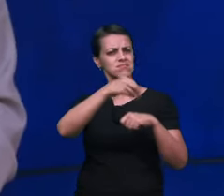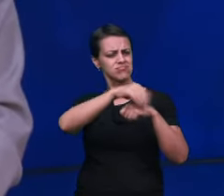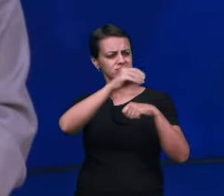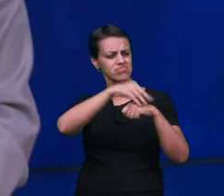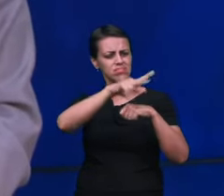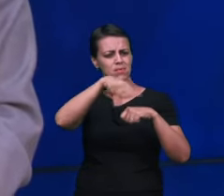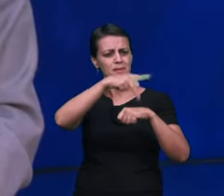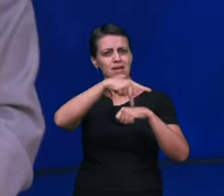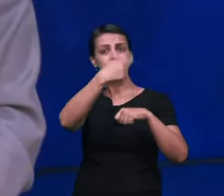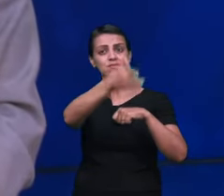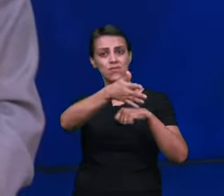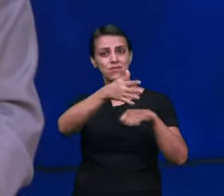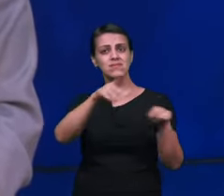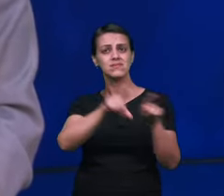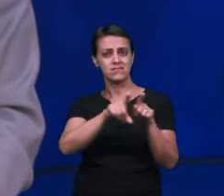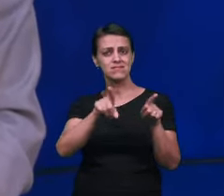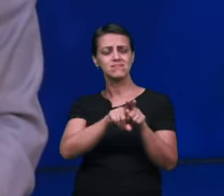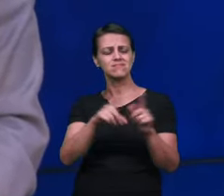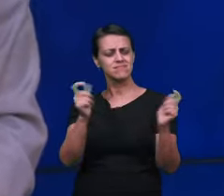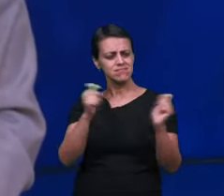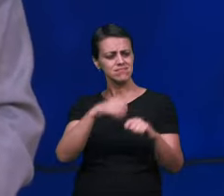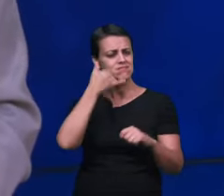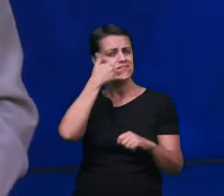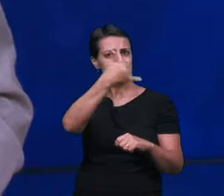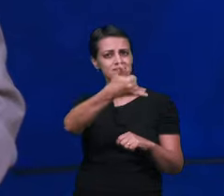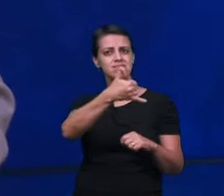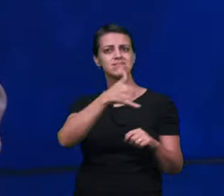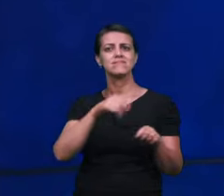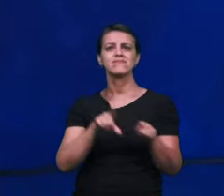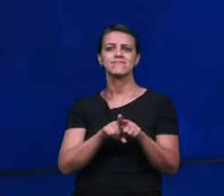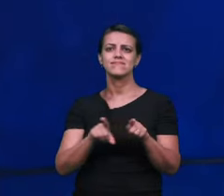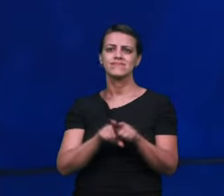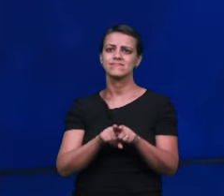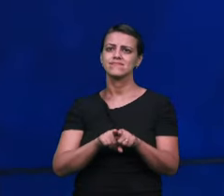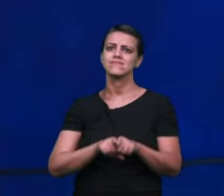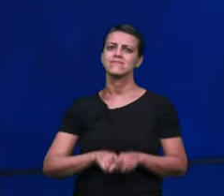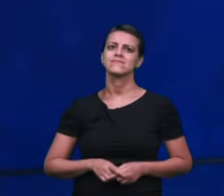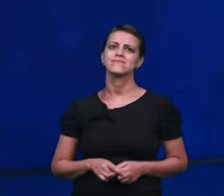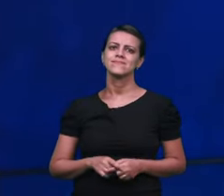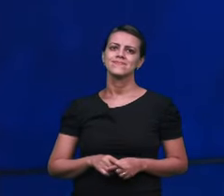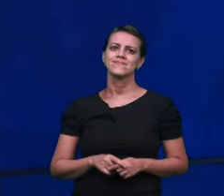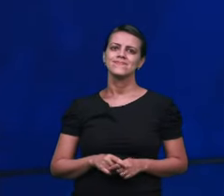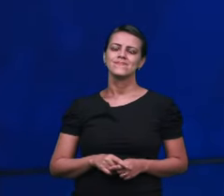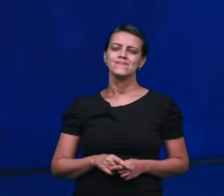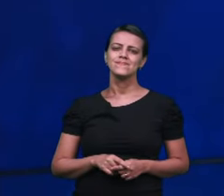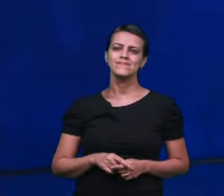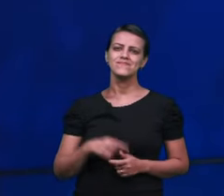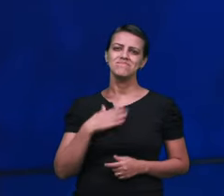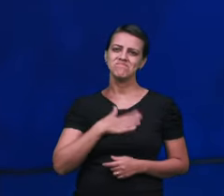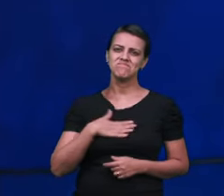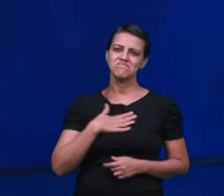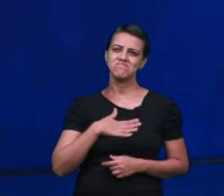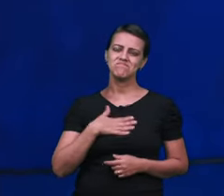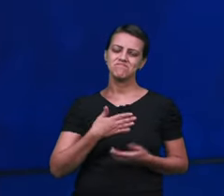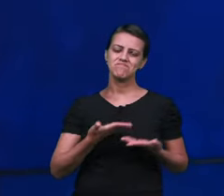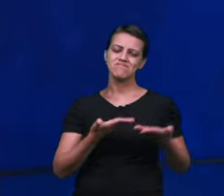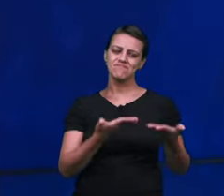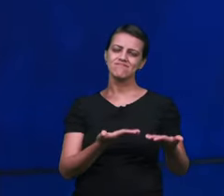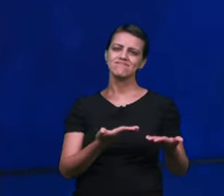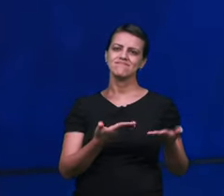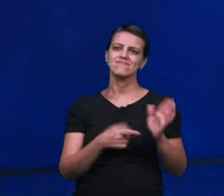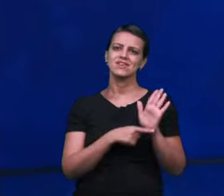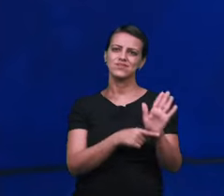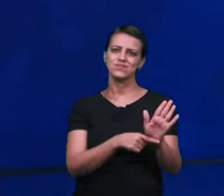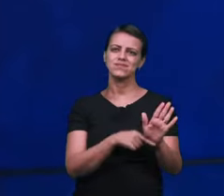está nos assistindo no exterior, pode utilizar esse recurso. Teremos todo o prazer em atendê-lo, atendê-la,